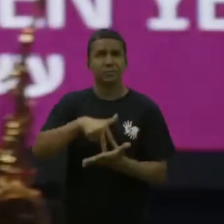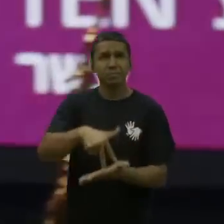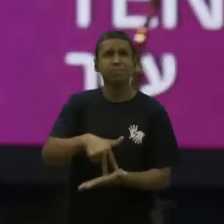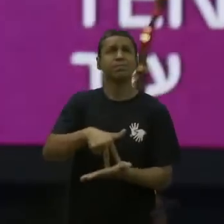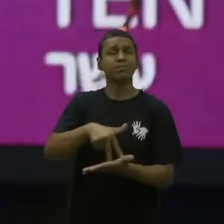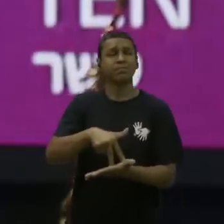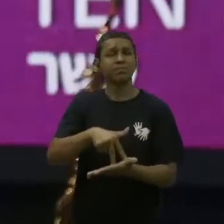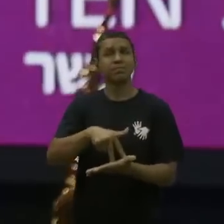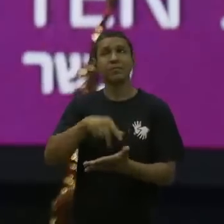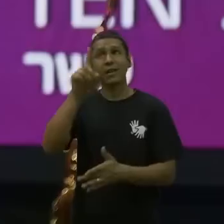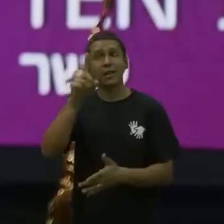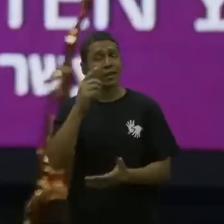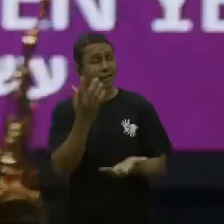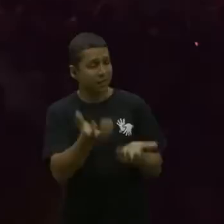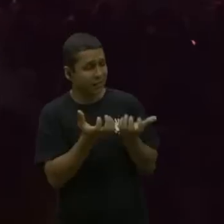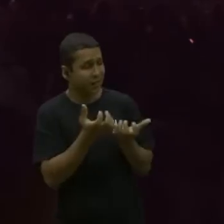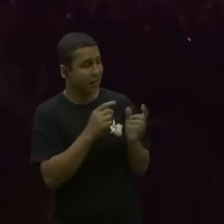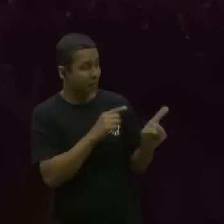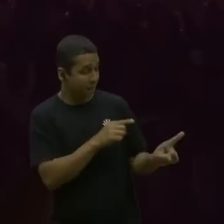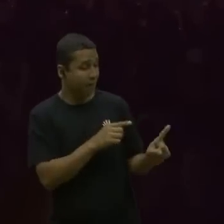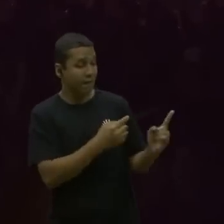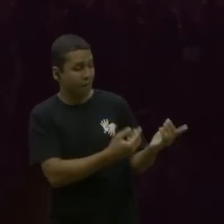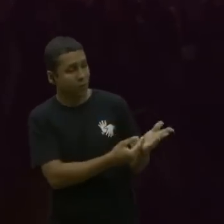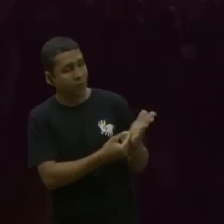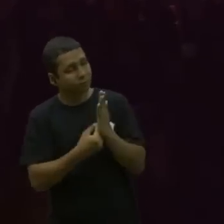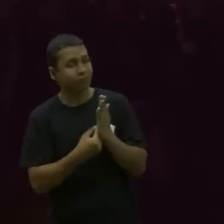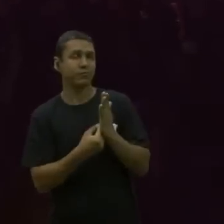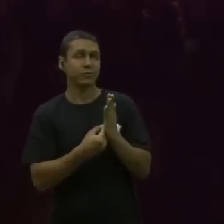na mesa para você, você é escolhido, você é amado.